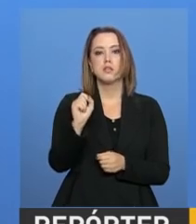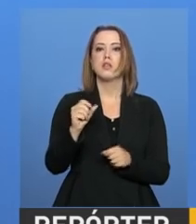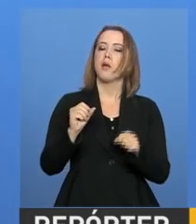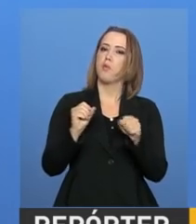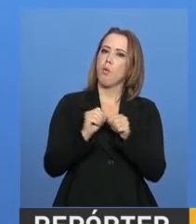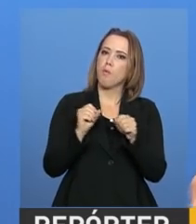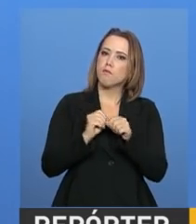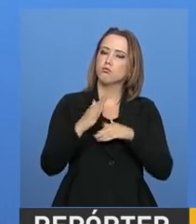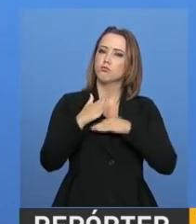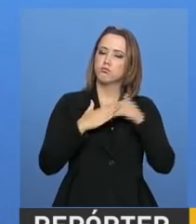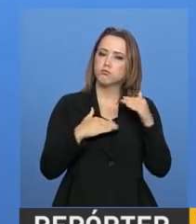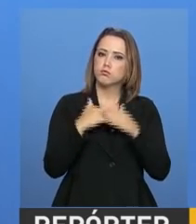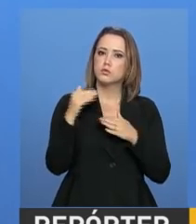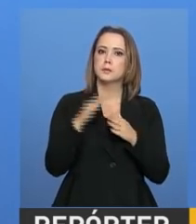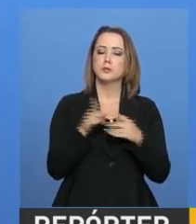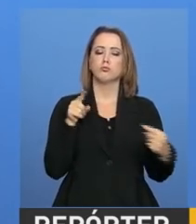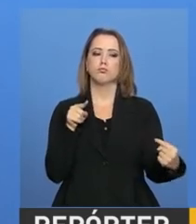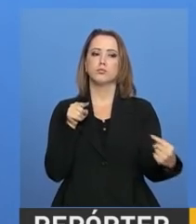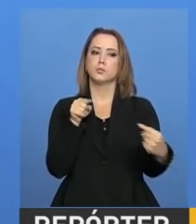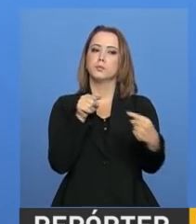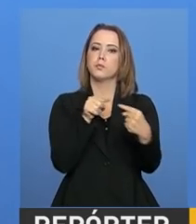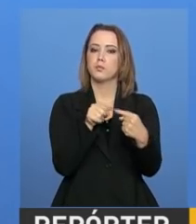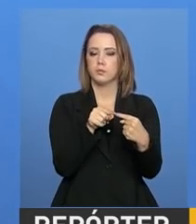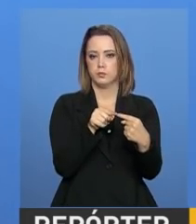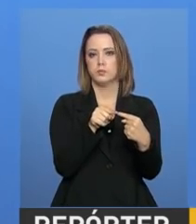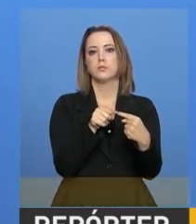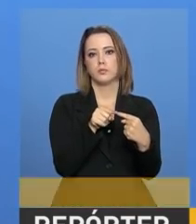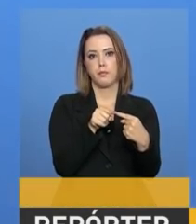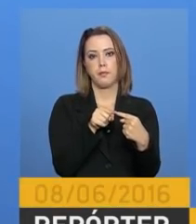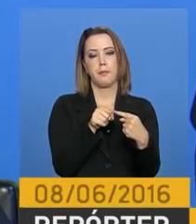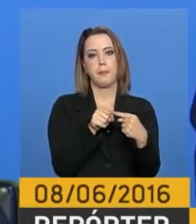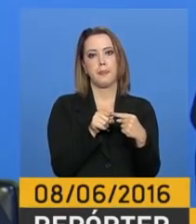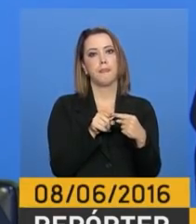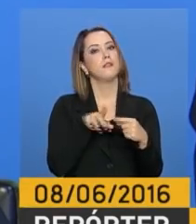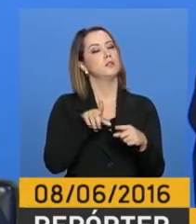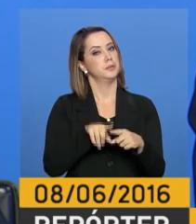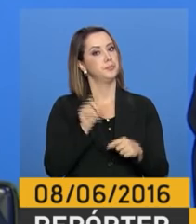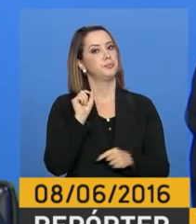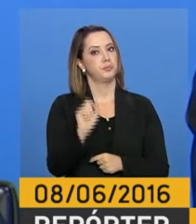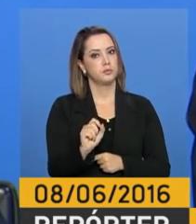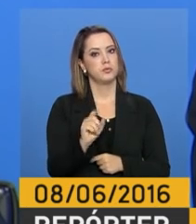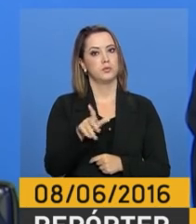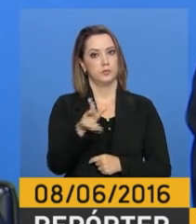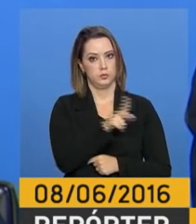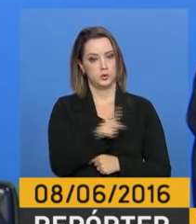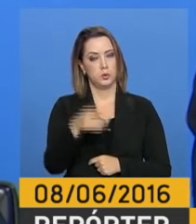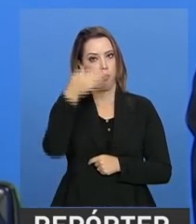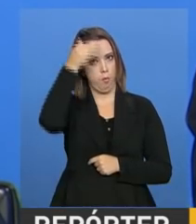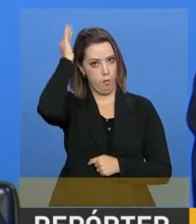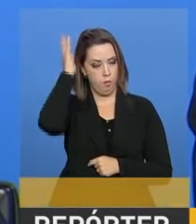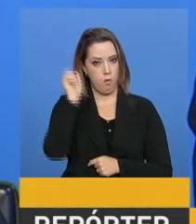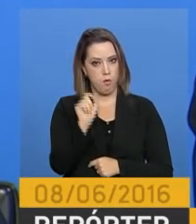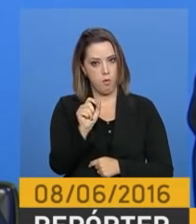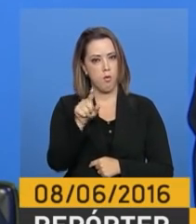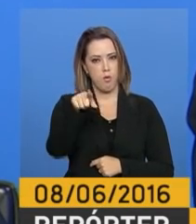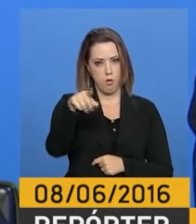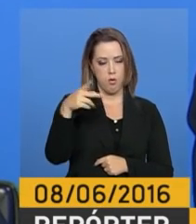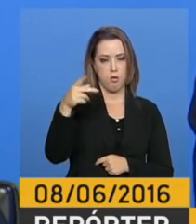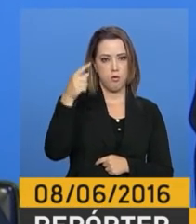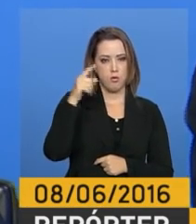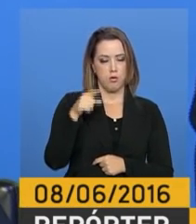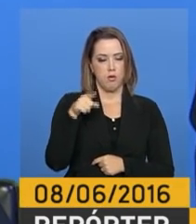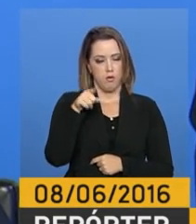prática e objetiva aliás senhor presidente sob a orientação de